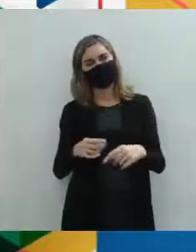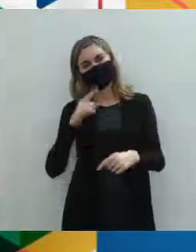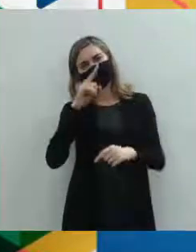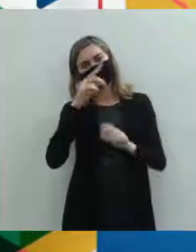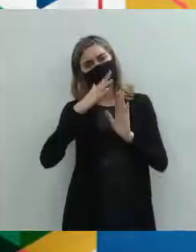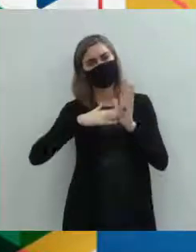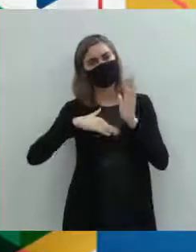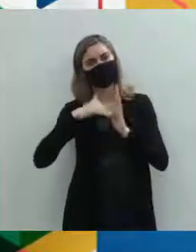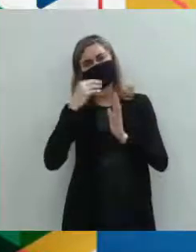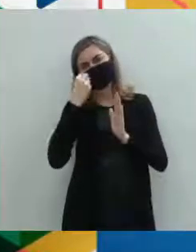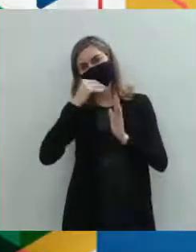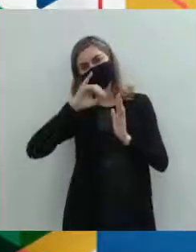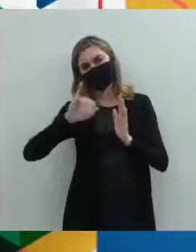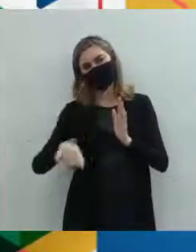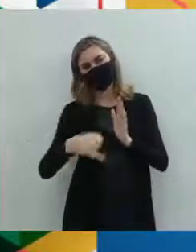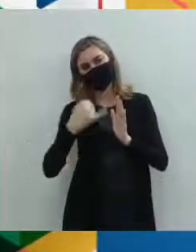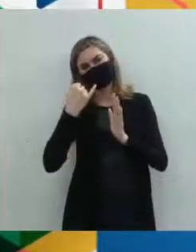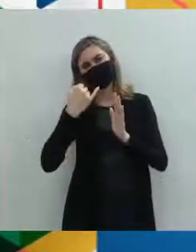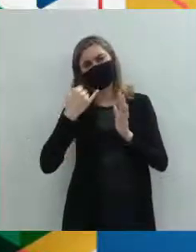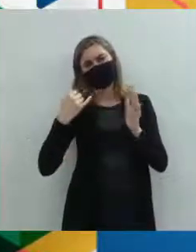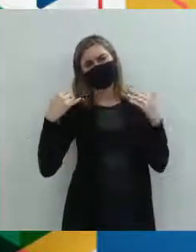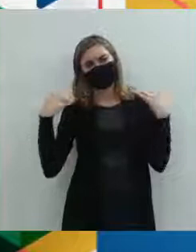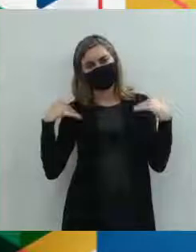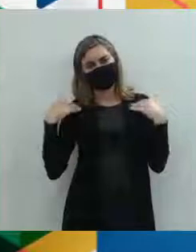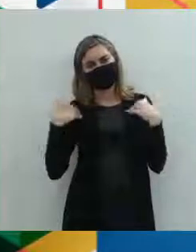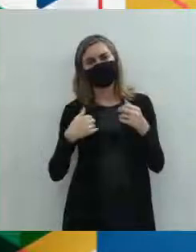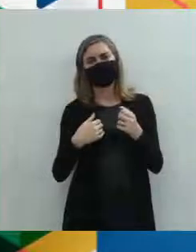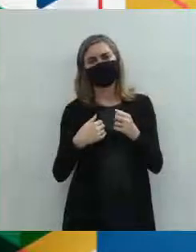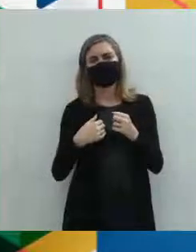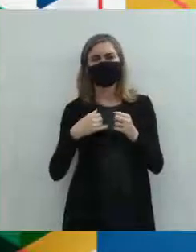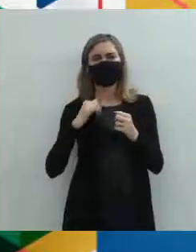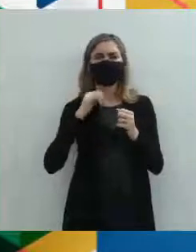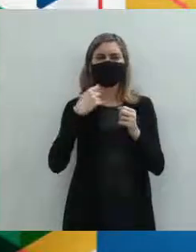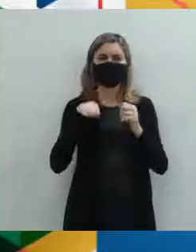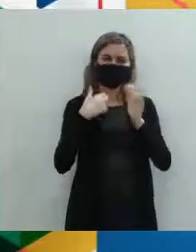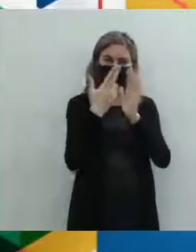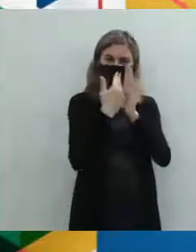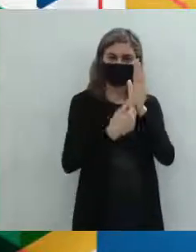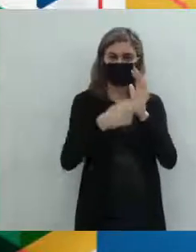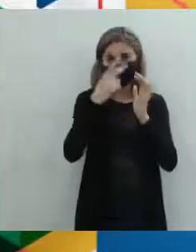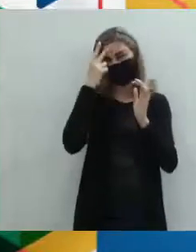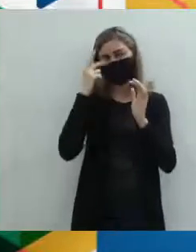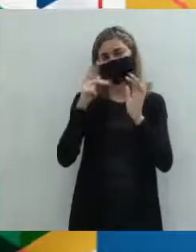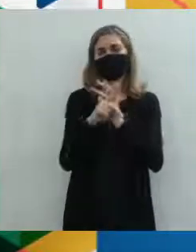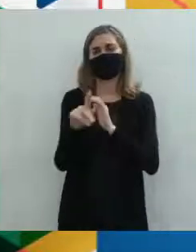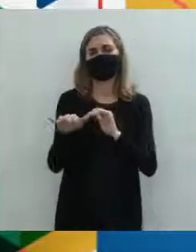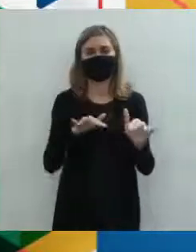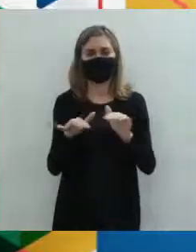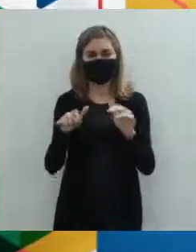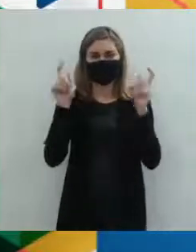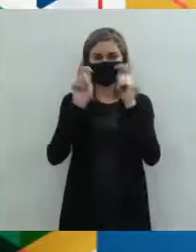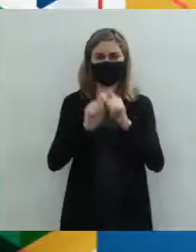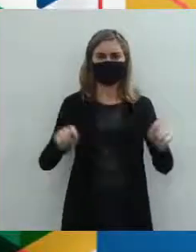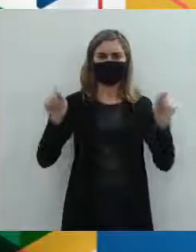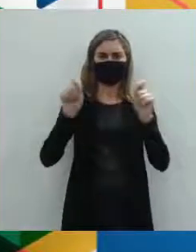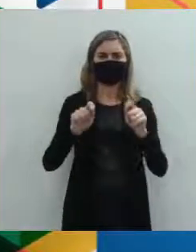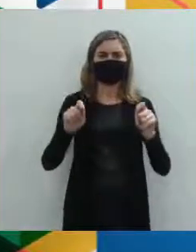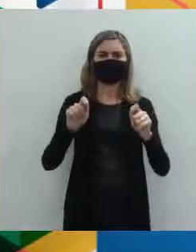eles aproveitavam, né, os impressionistas, que são as pessoas que fazem parte do movimento artístico